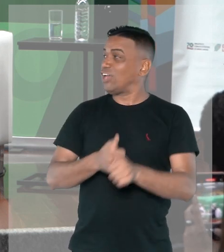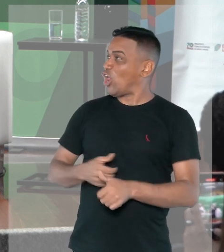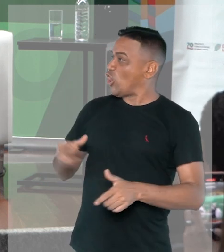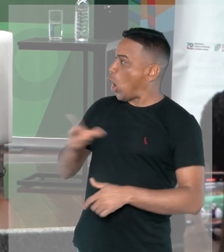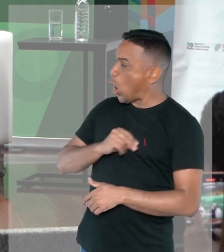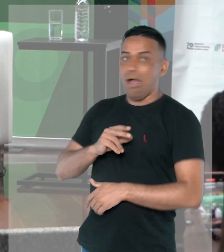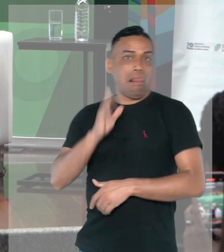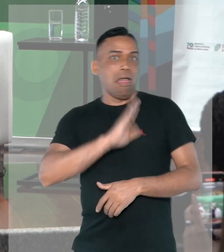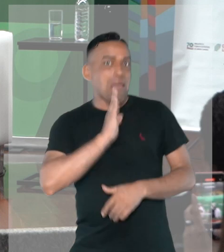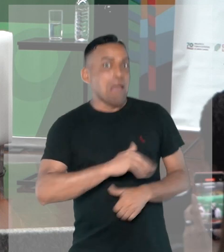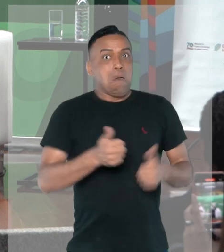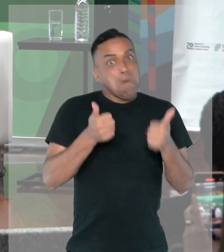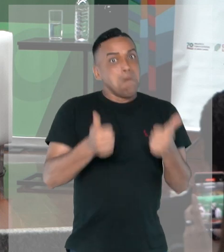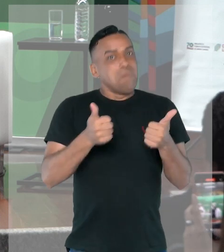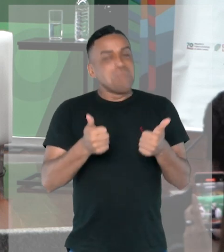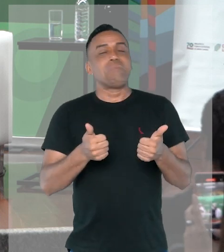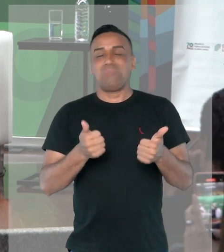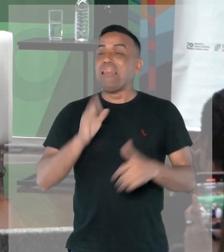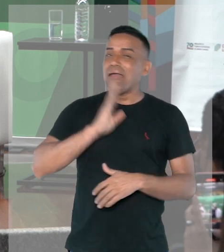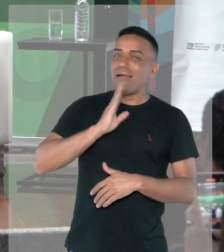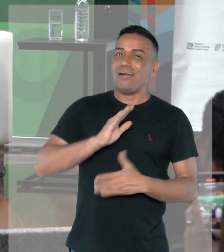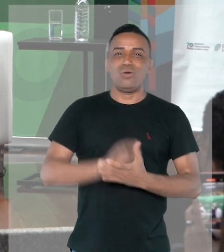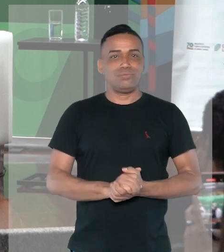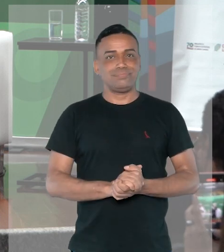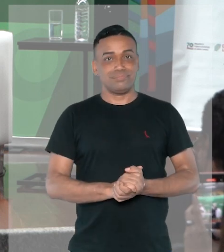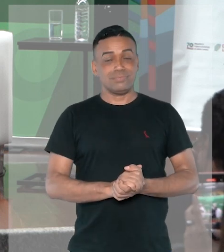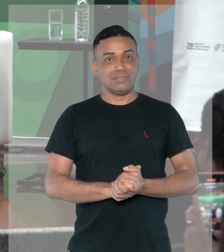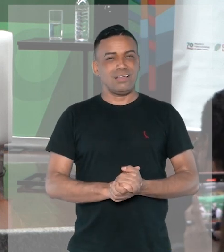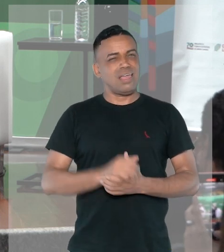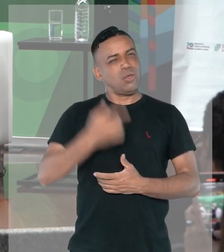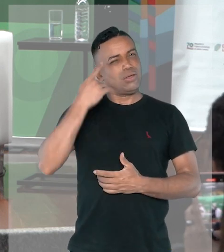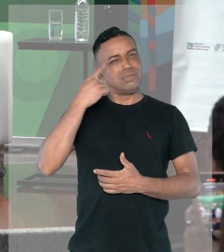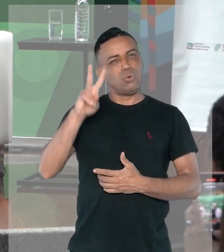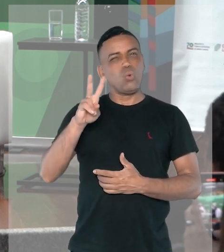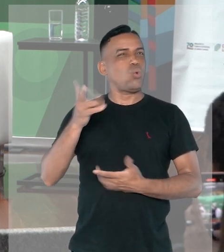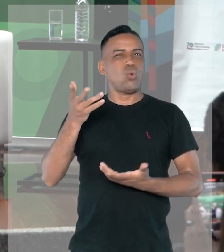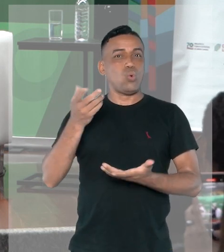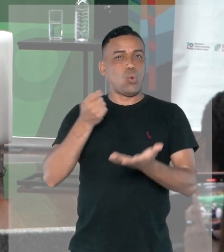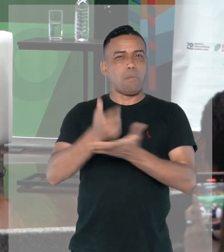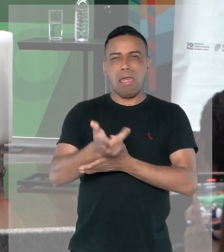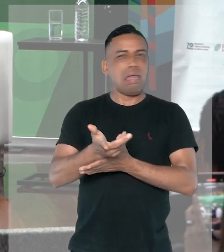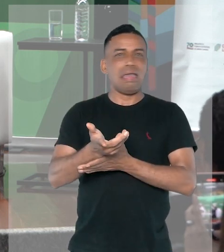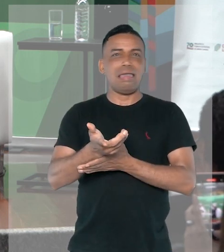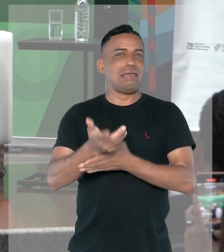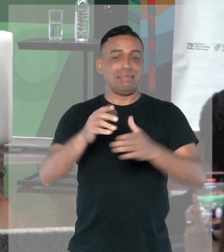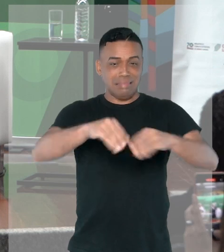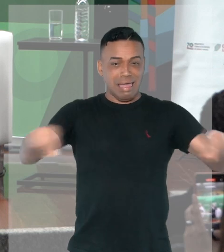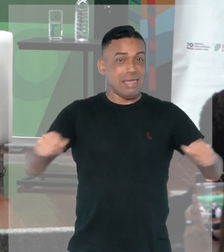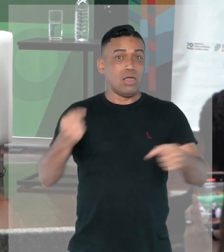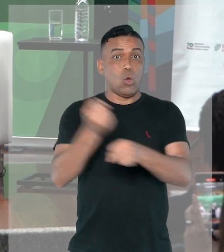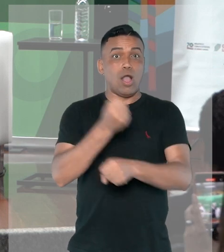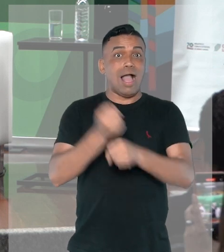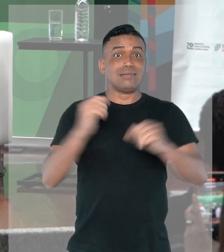né? É, muito legal. Eu comprei um terreno em Campos do Jordão e não consigo construir. Cadê os 3